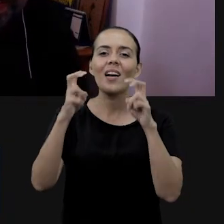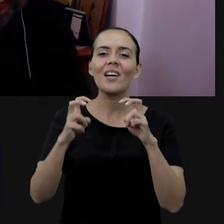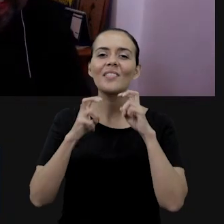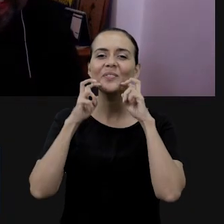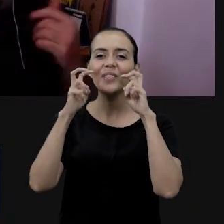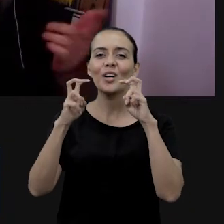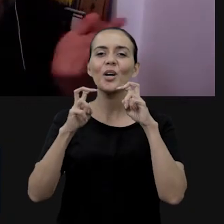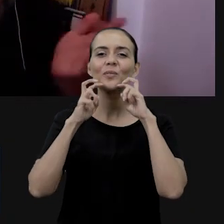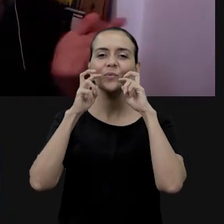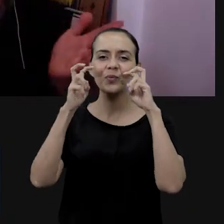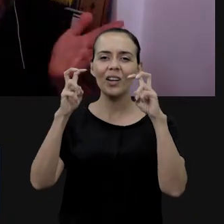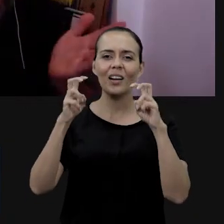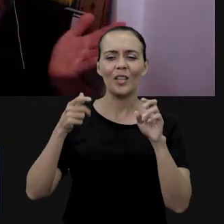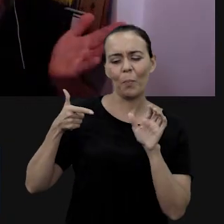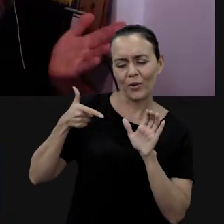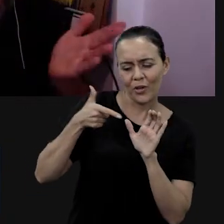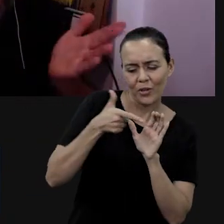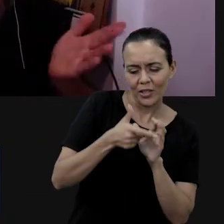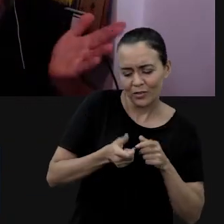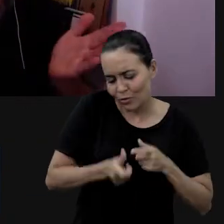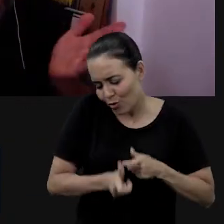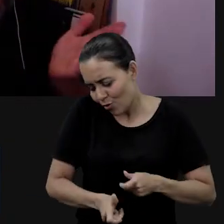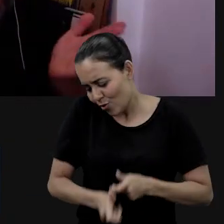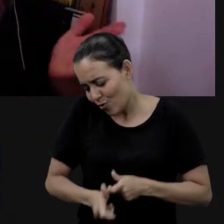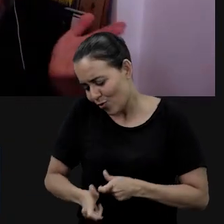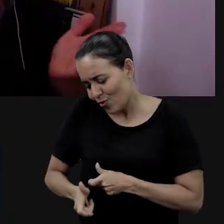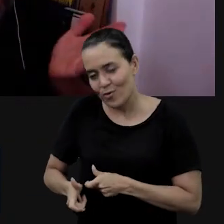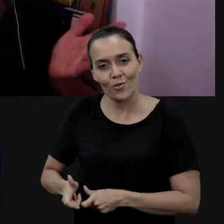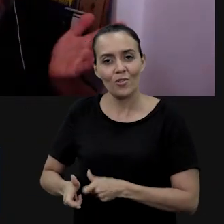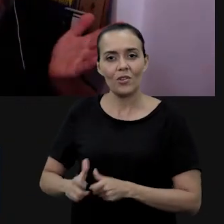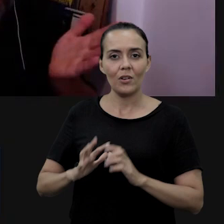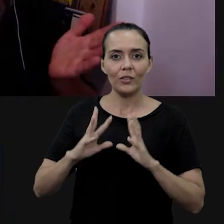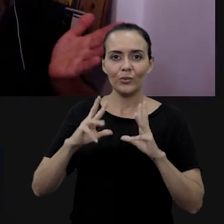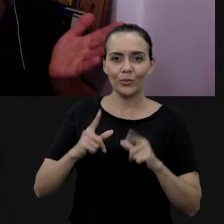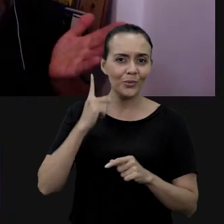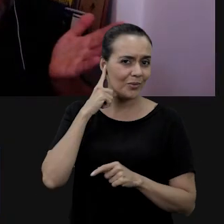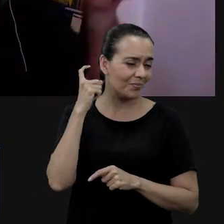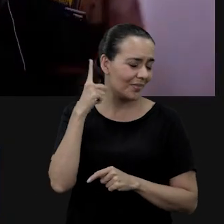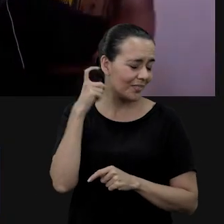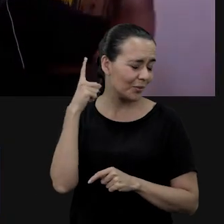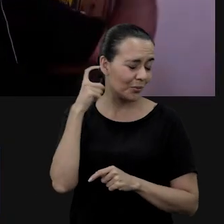vai. E aí, um dia Britadeira, furadeira, né, cara? Esses são sons Um da dia, cidade de São Paulo.